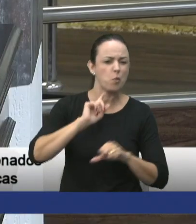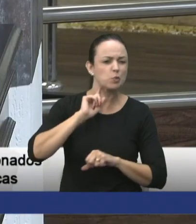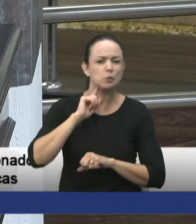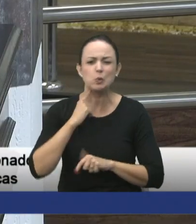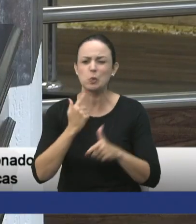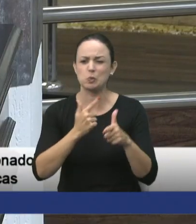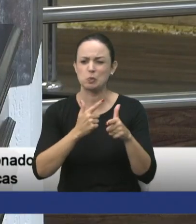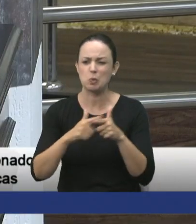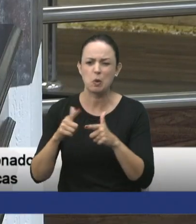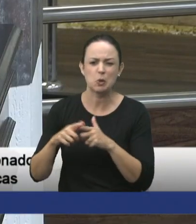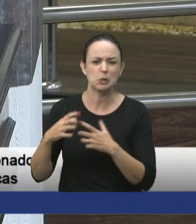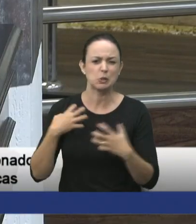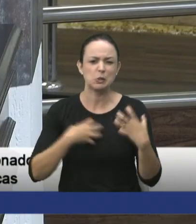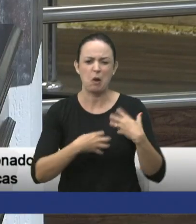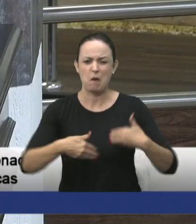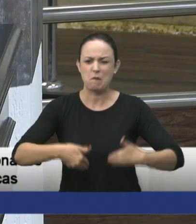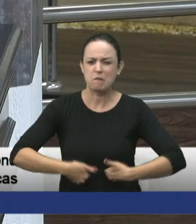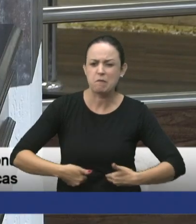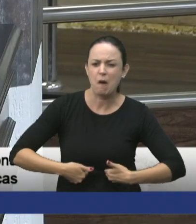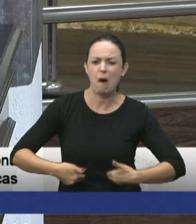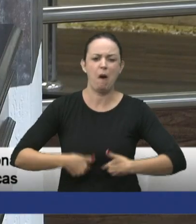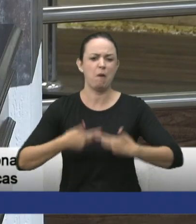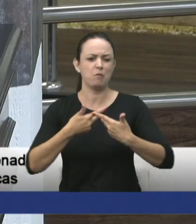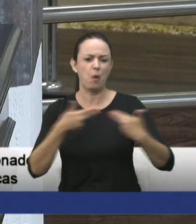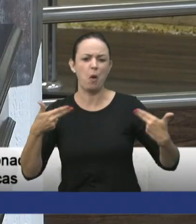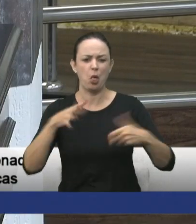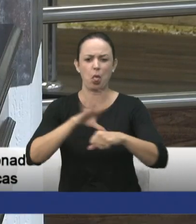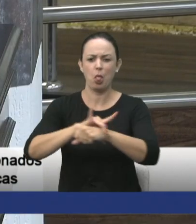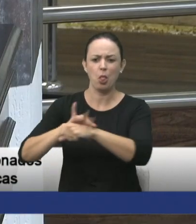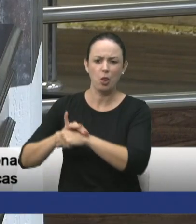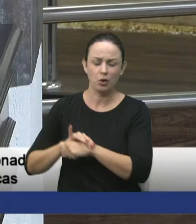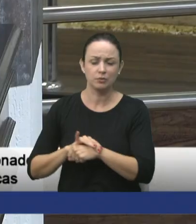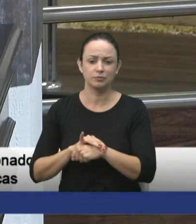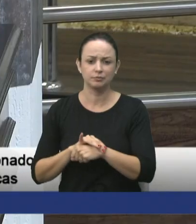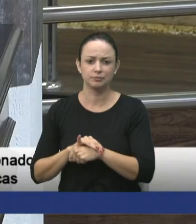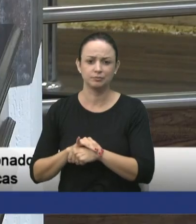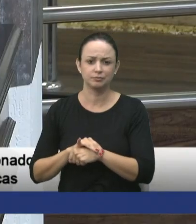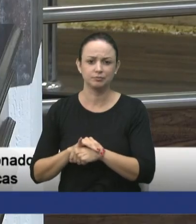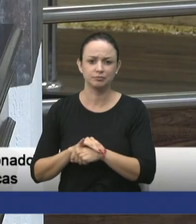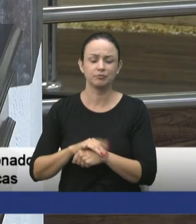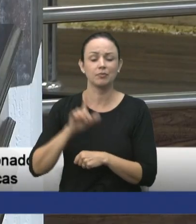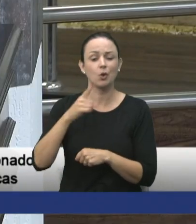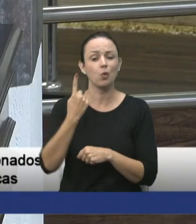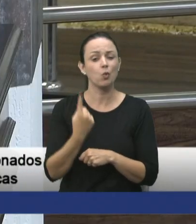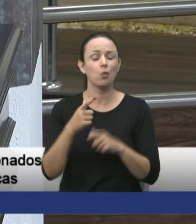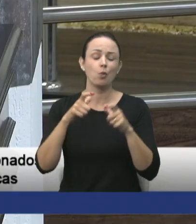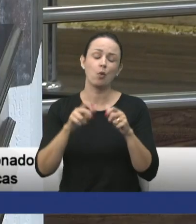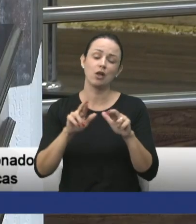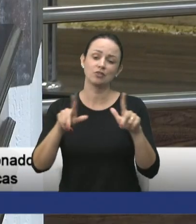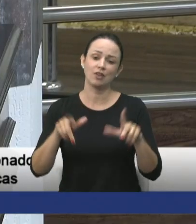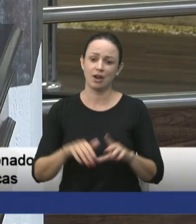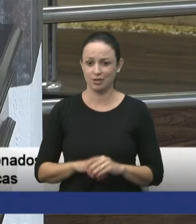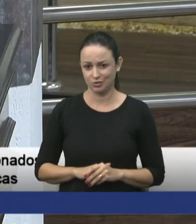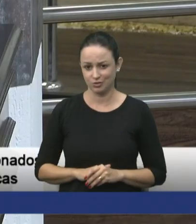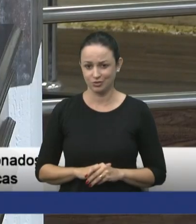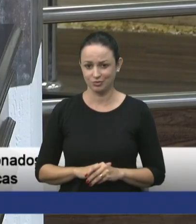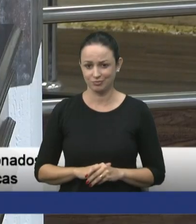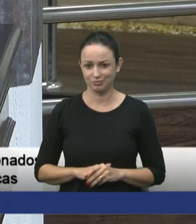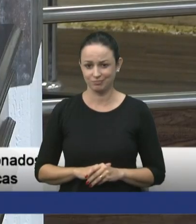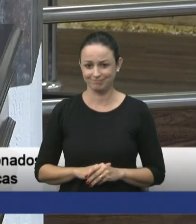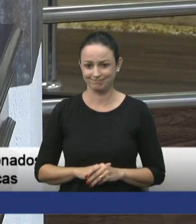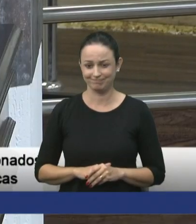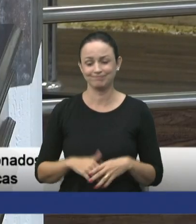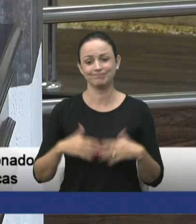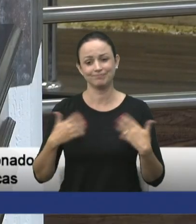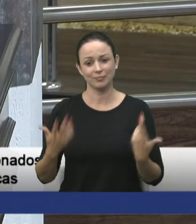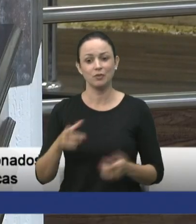cheio de peste, fomes e doenças. É apenas um lugar diferente. Então, você